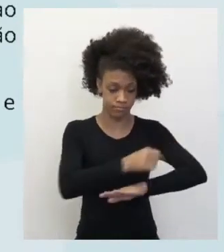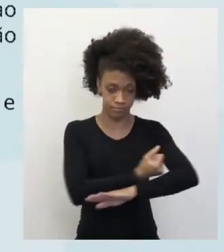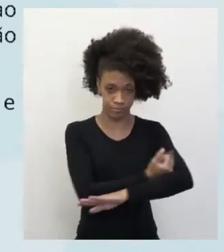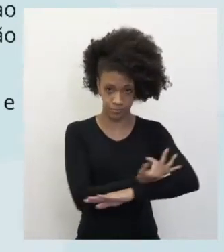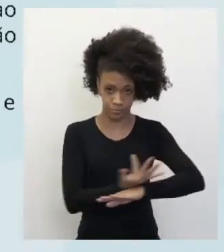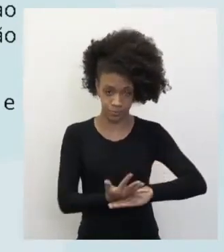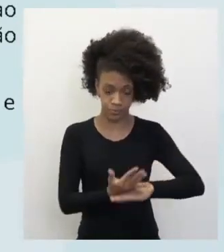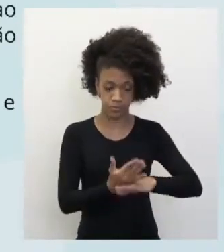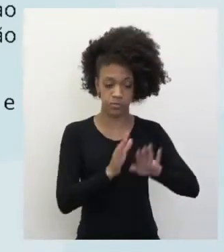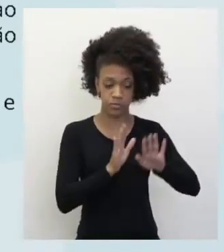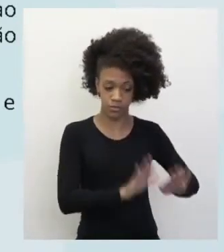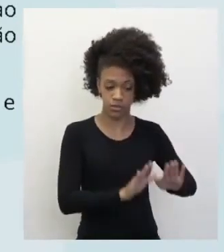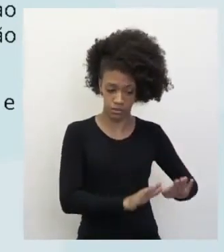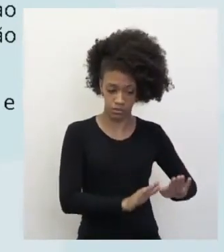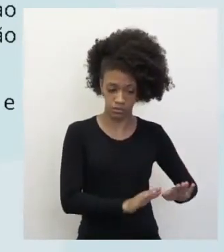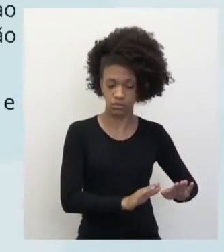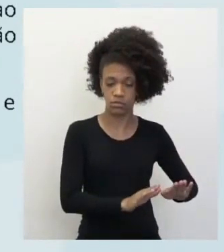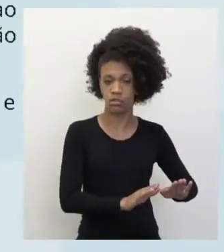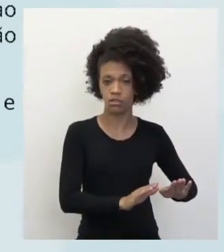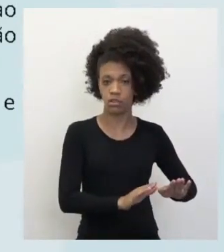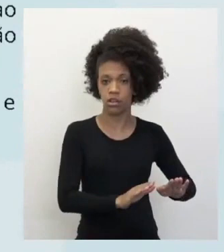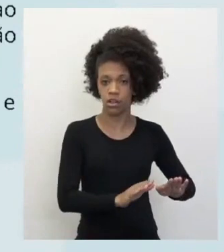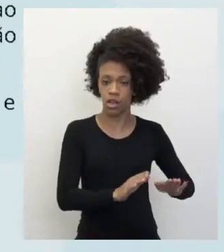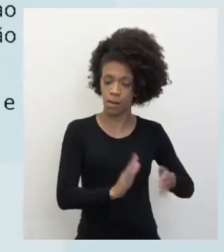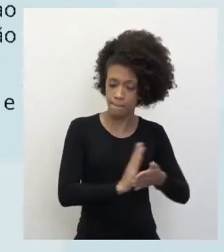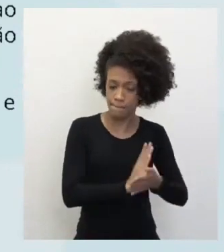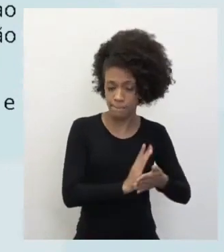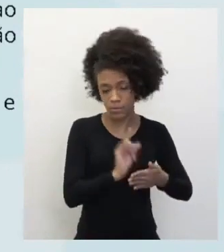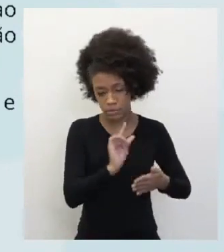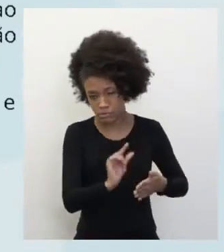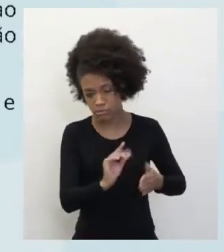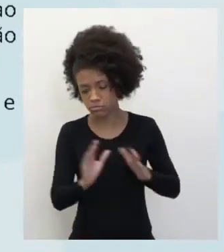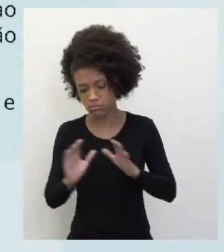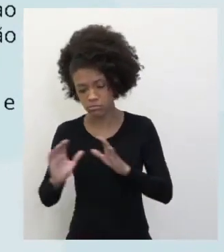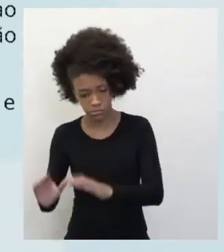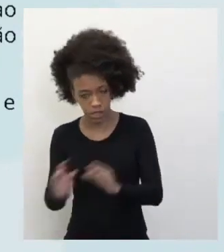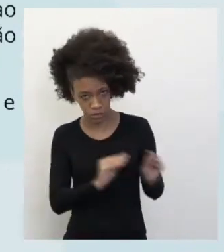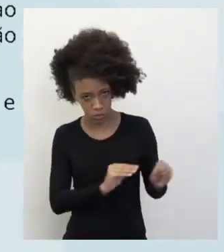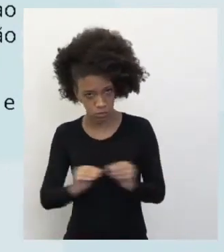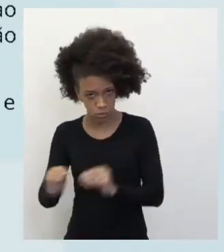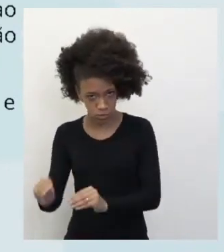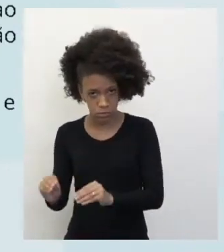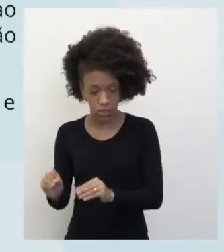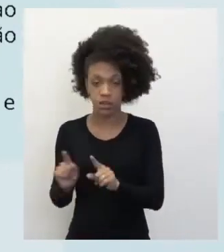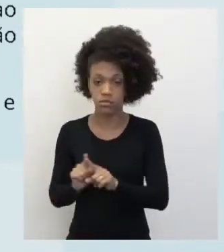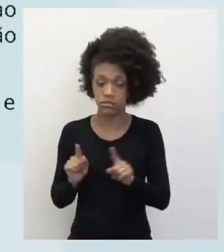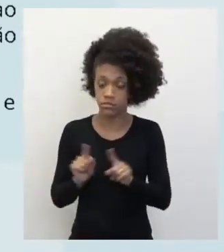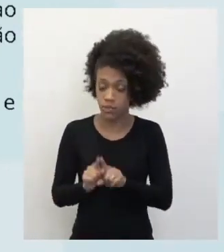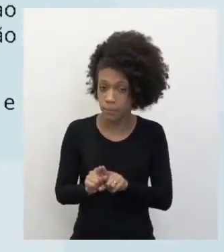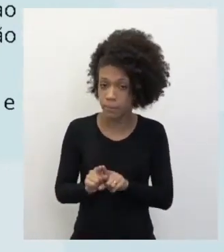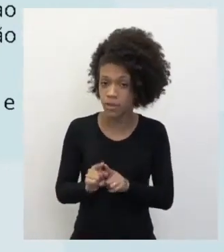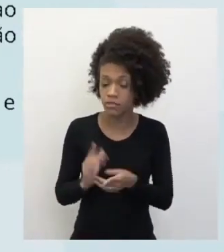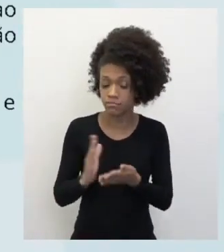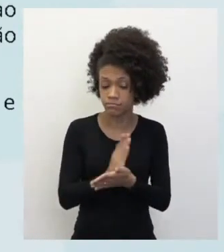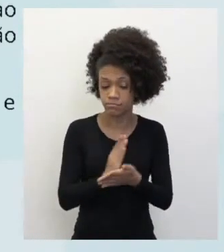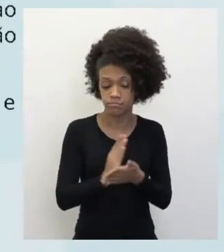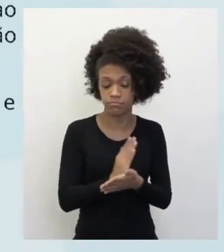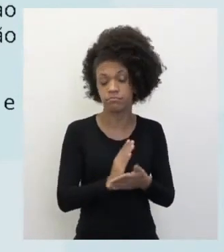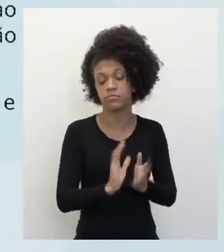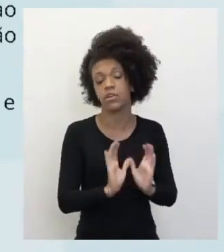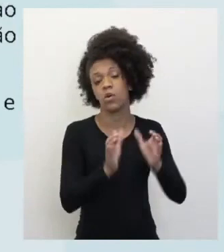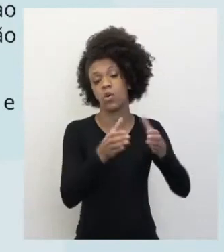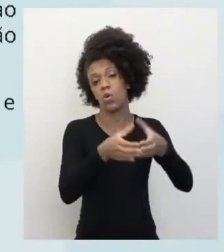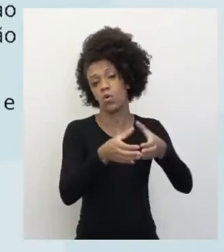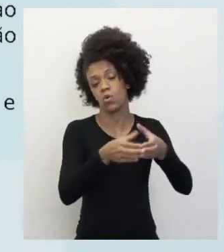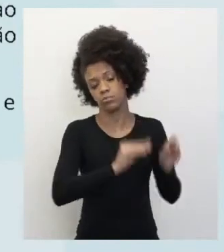fica com o servo, sim. Mas metade dela, se não mais, também iria para o senhor feudal,